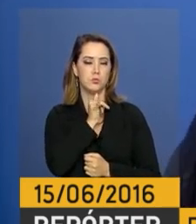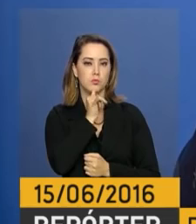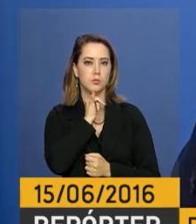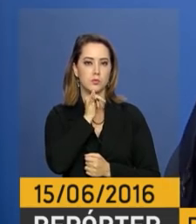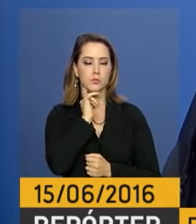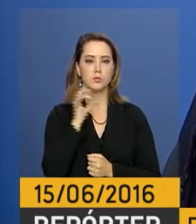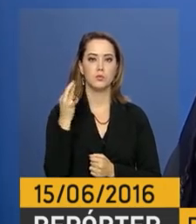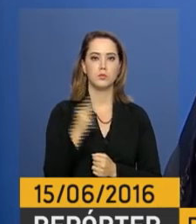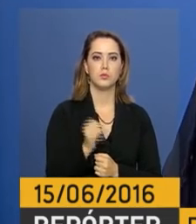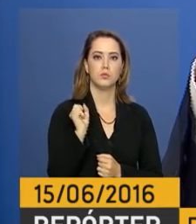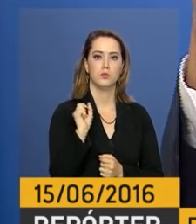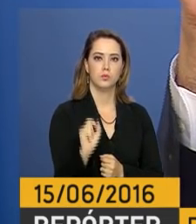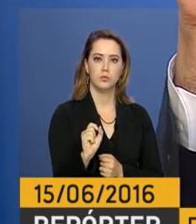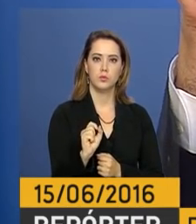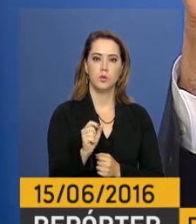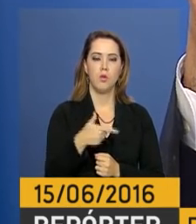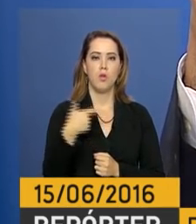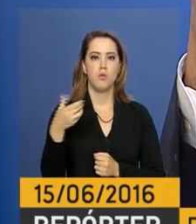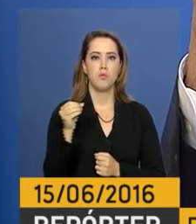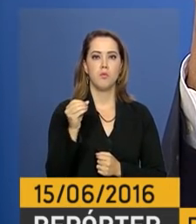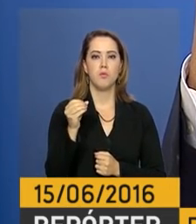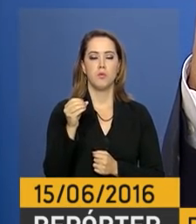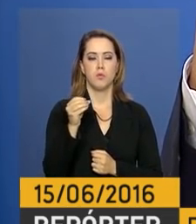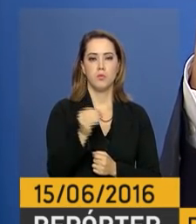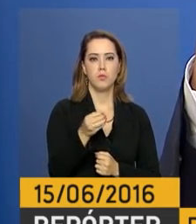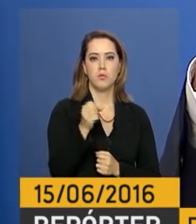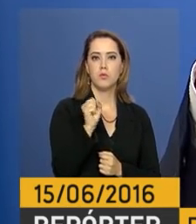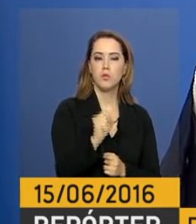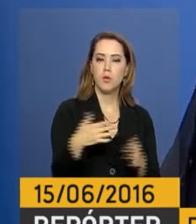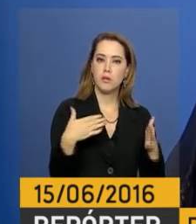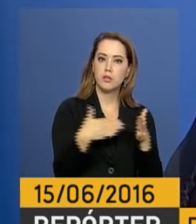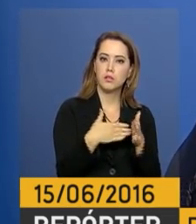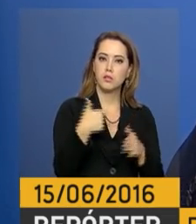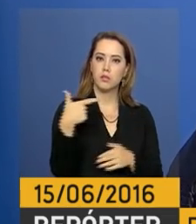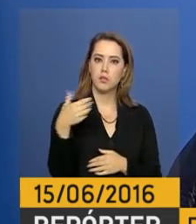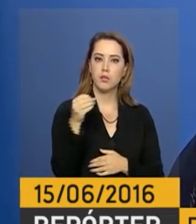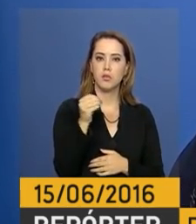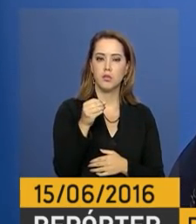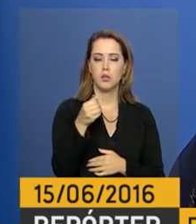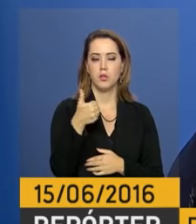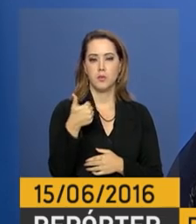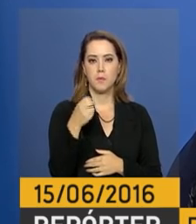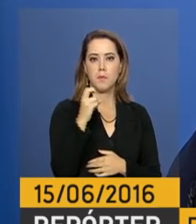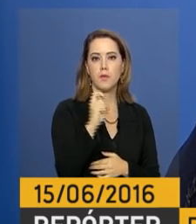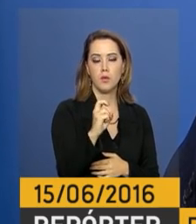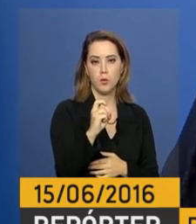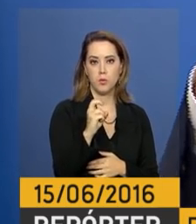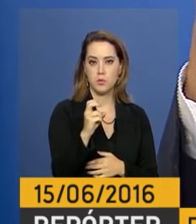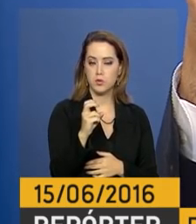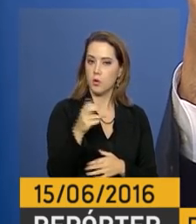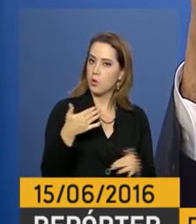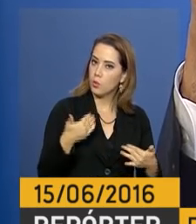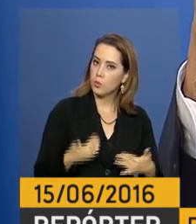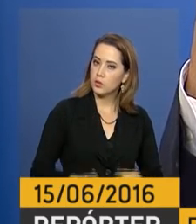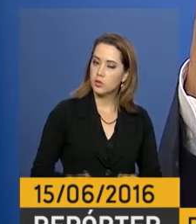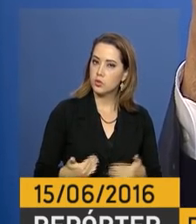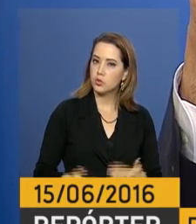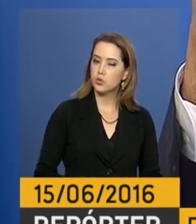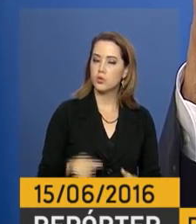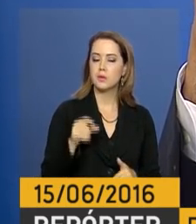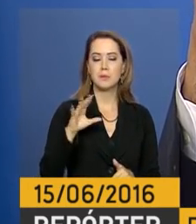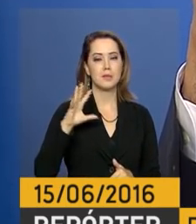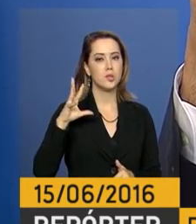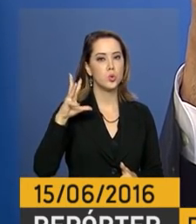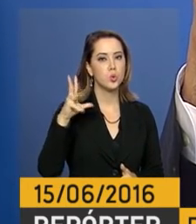precisa, por exemplo, de 2008 a 2015, a despesa total